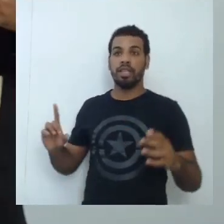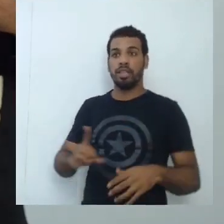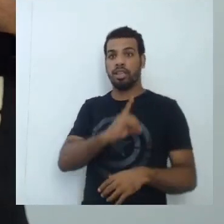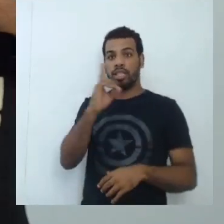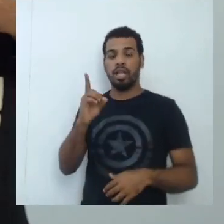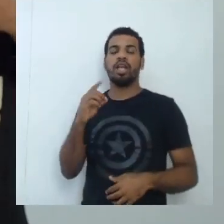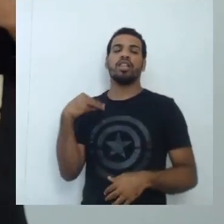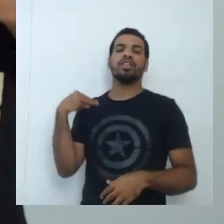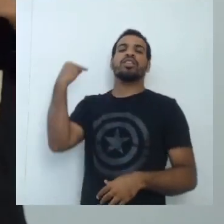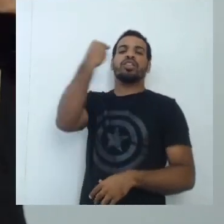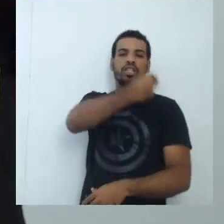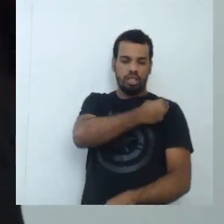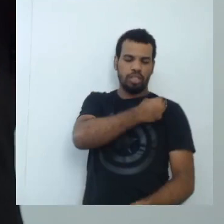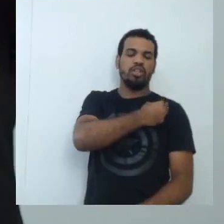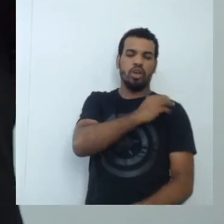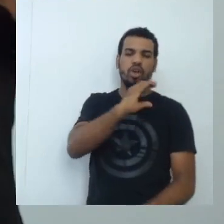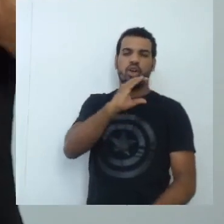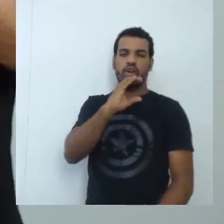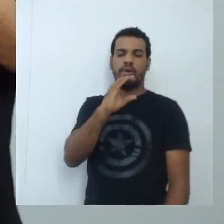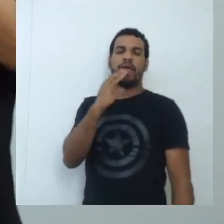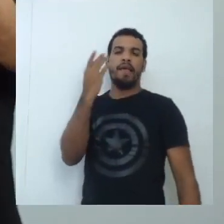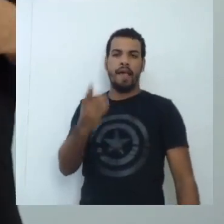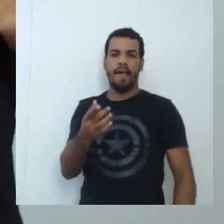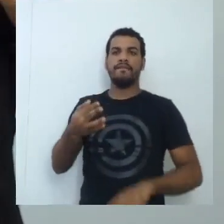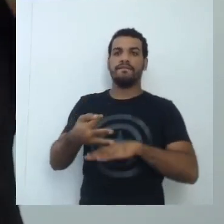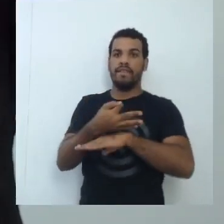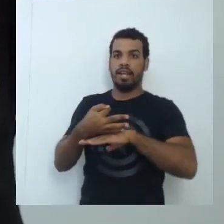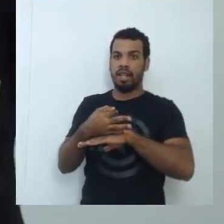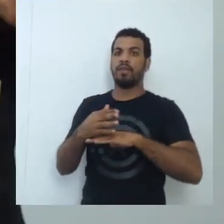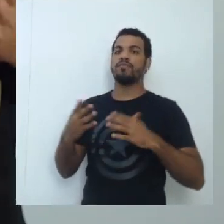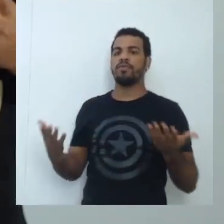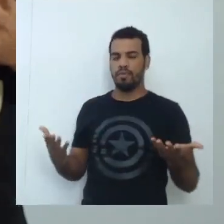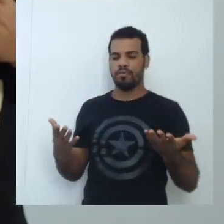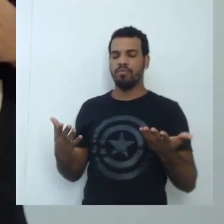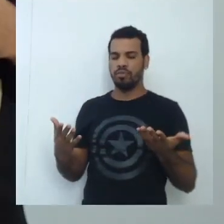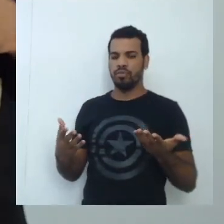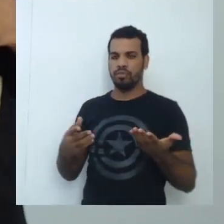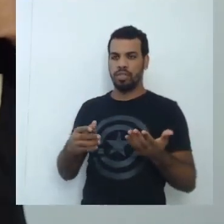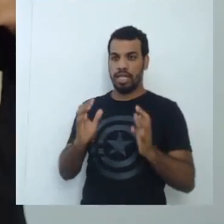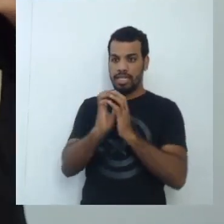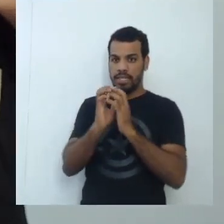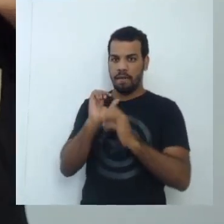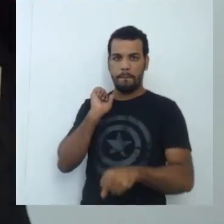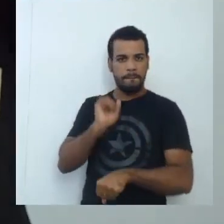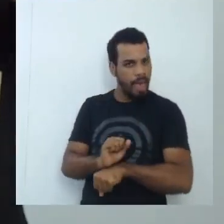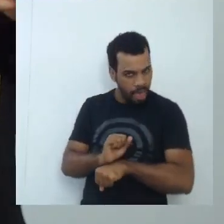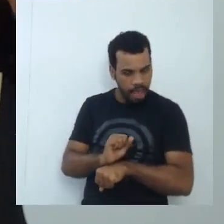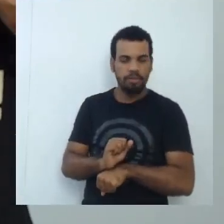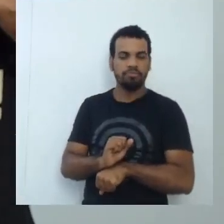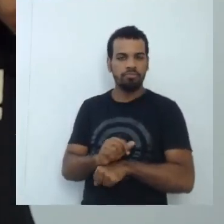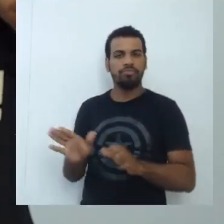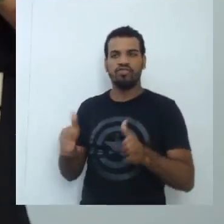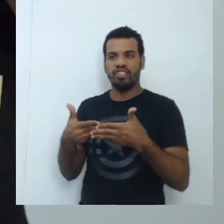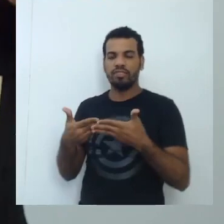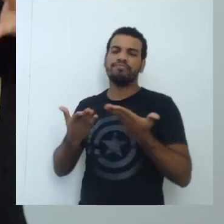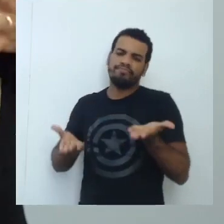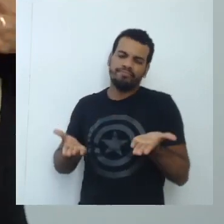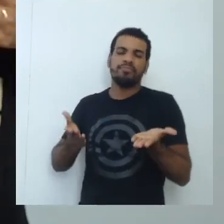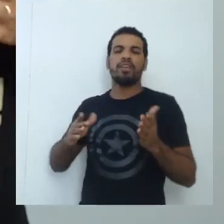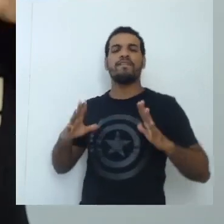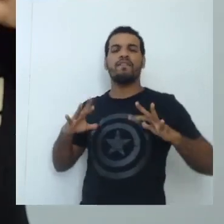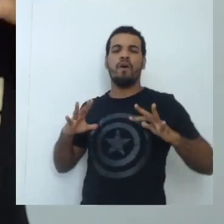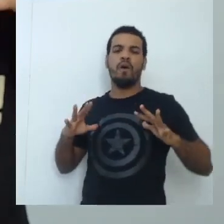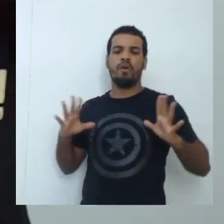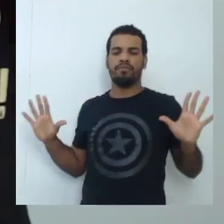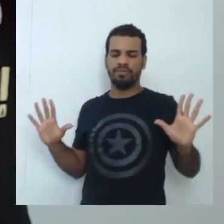Nossa Senhora da Conceição como sendo um feriado municipal. A cidade do Recife para, não é isso? E sendo católico ou não, todos nós